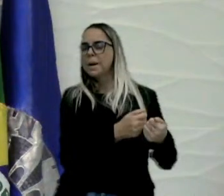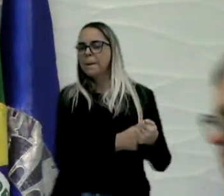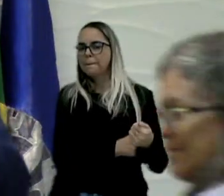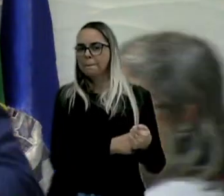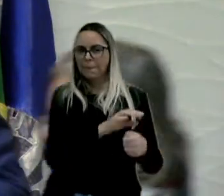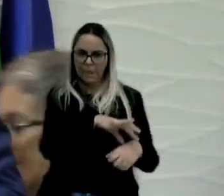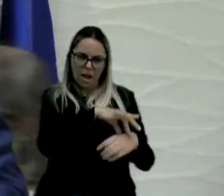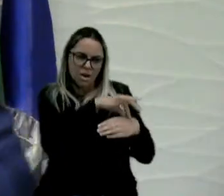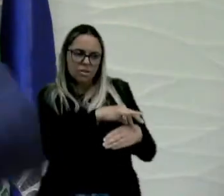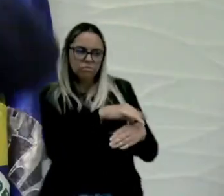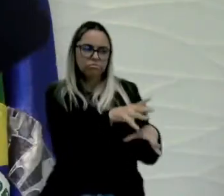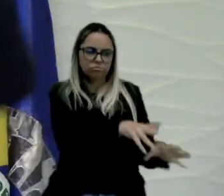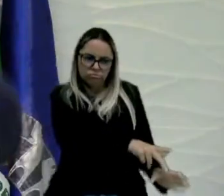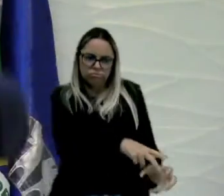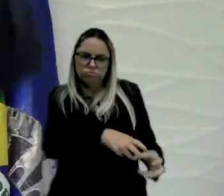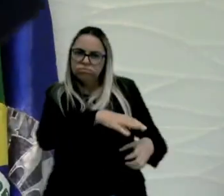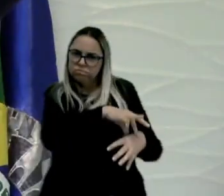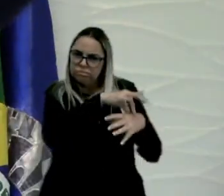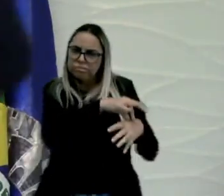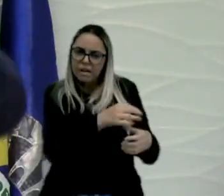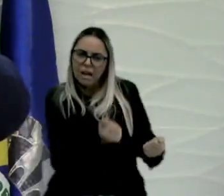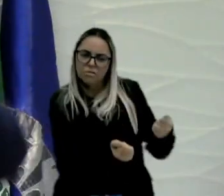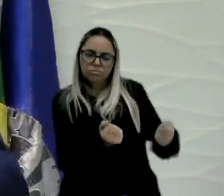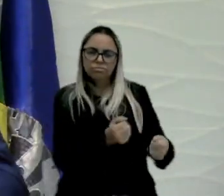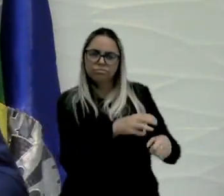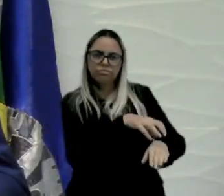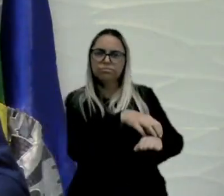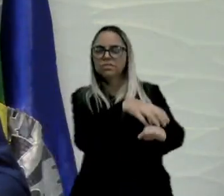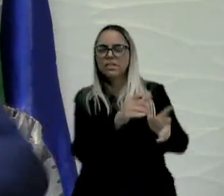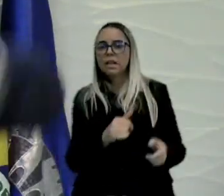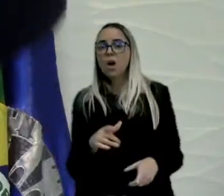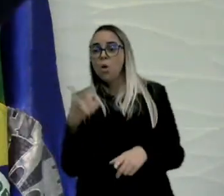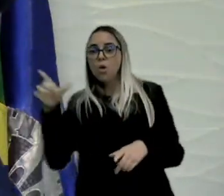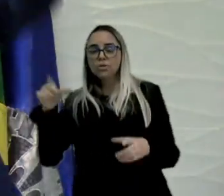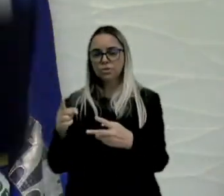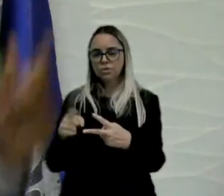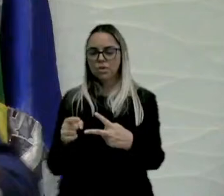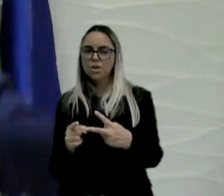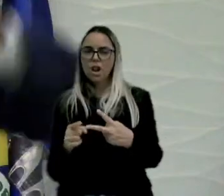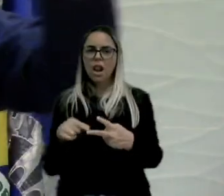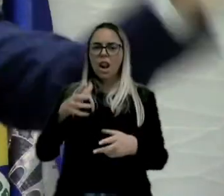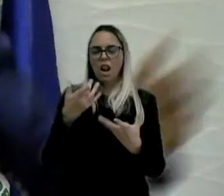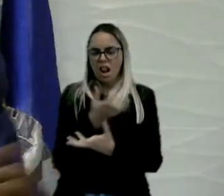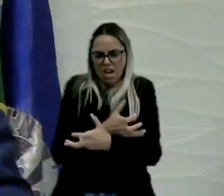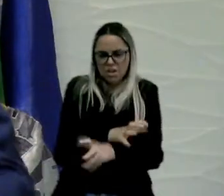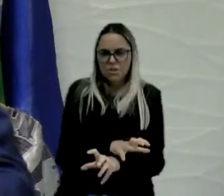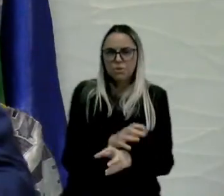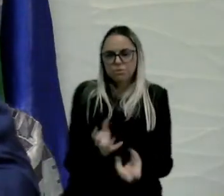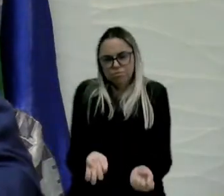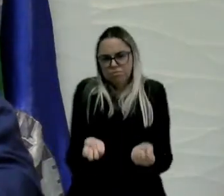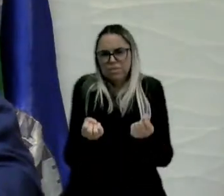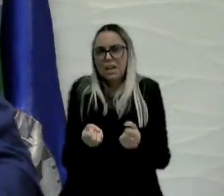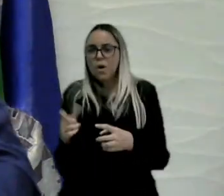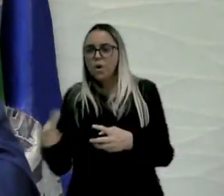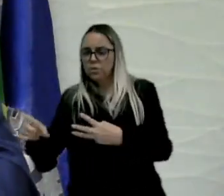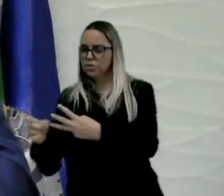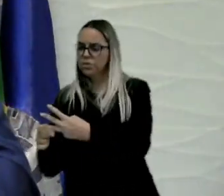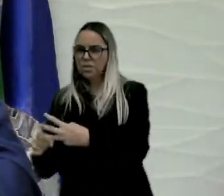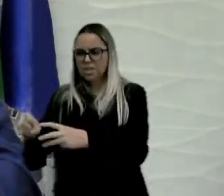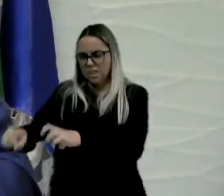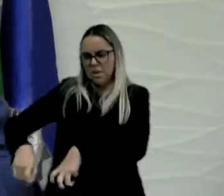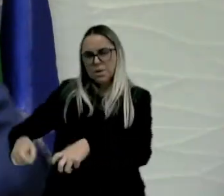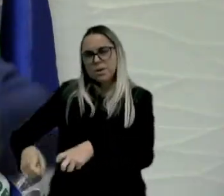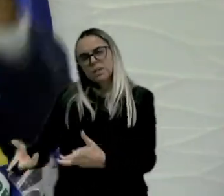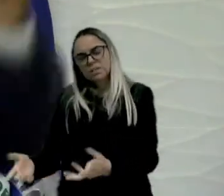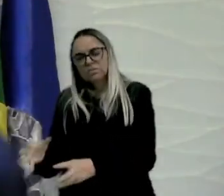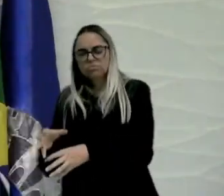puxar do matador um para puxar o lixo carregar o lixo e o outro era para trabalhar PR os Homes da zona rural era um trator